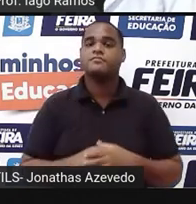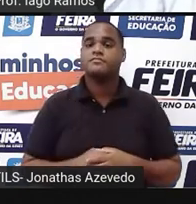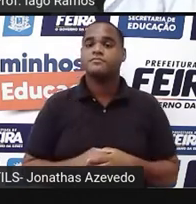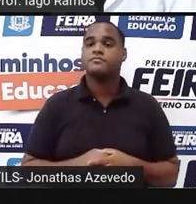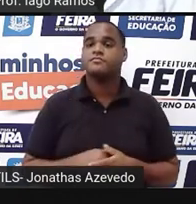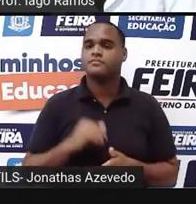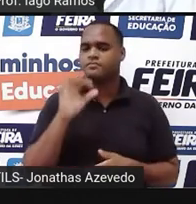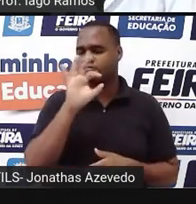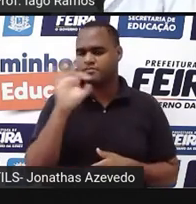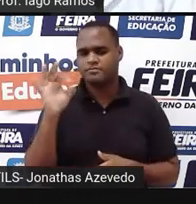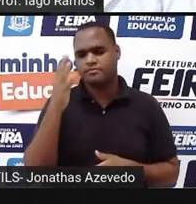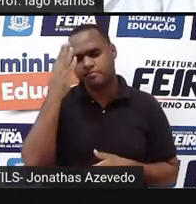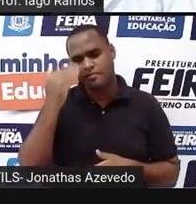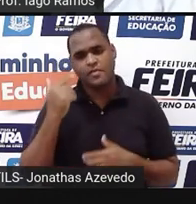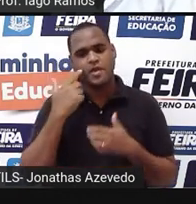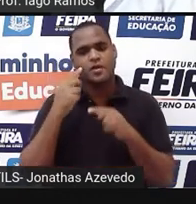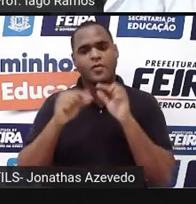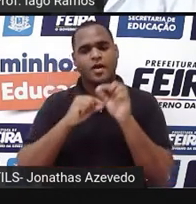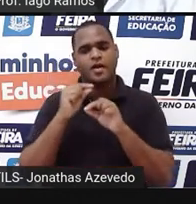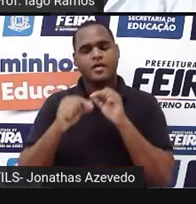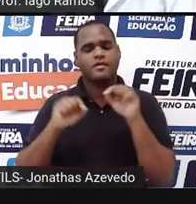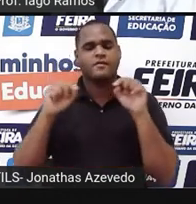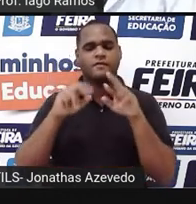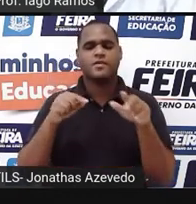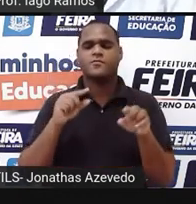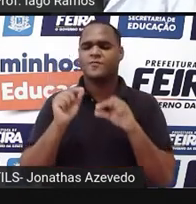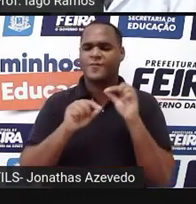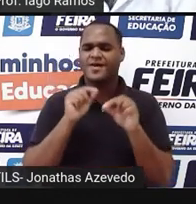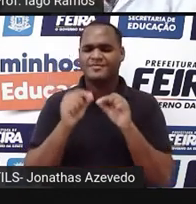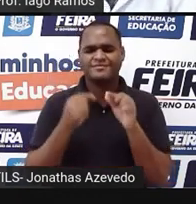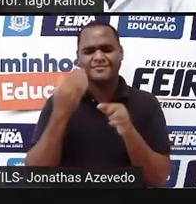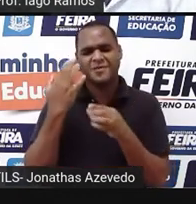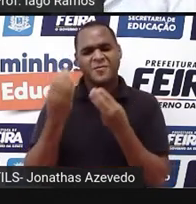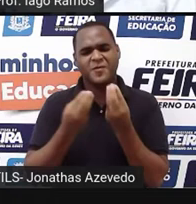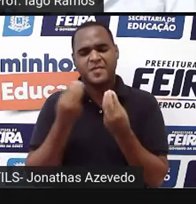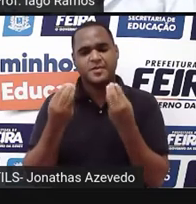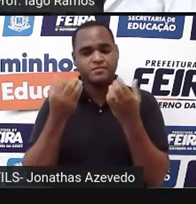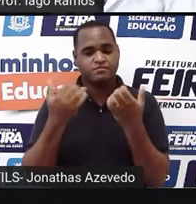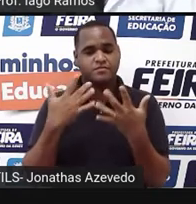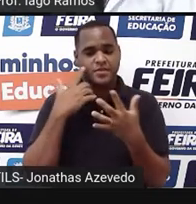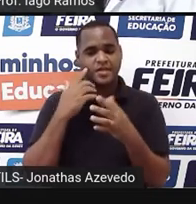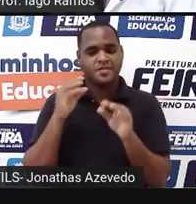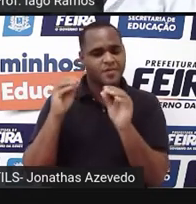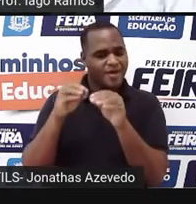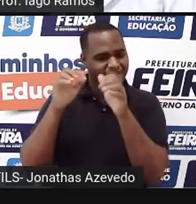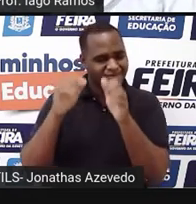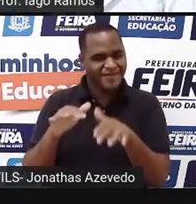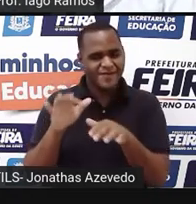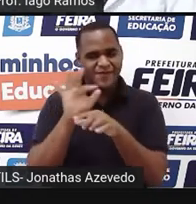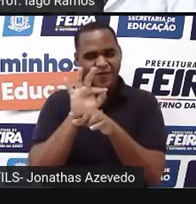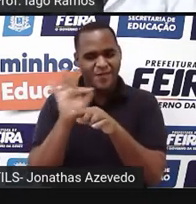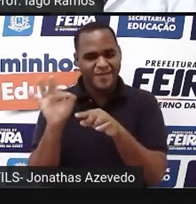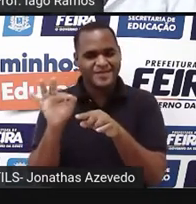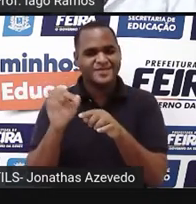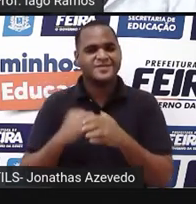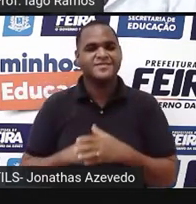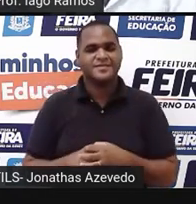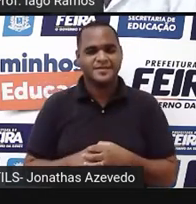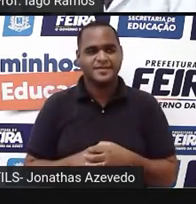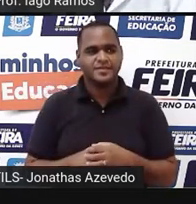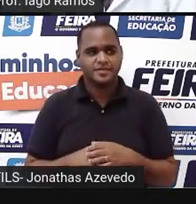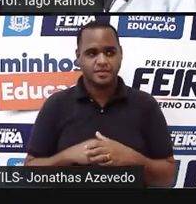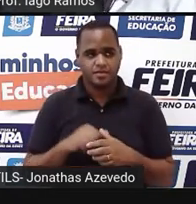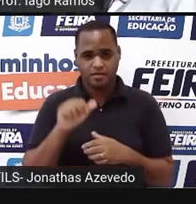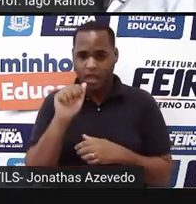Beleza, então, sabendo quem são os coeficientes, o que é que a gente faz? A gente joga dentro da fórmula. Aonde tiver A,